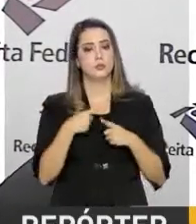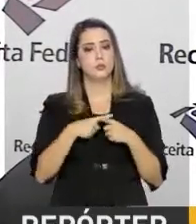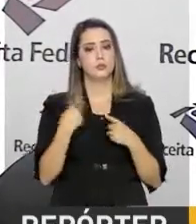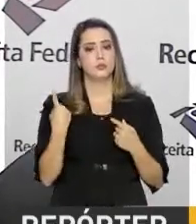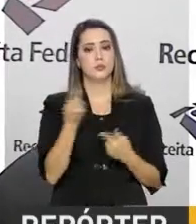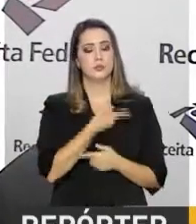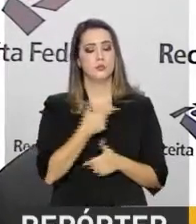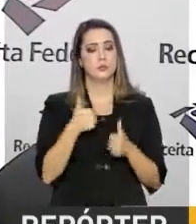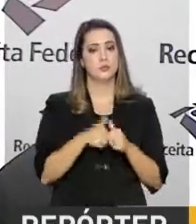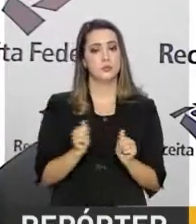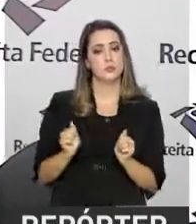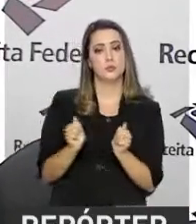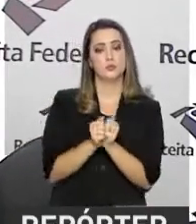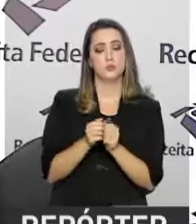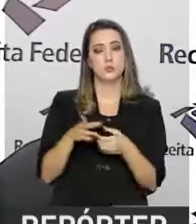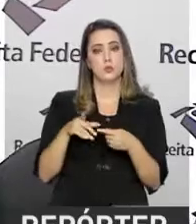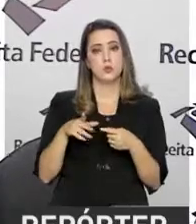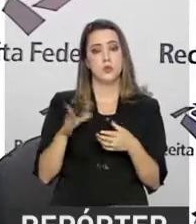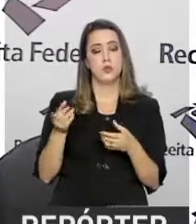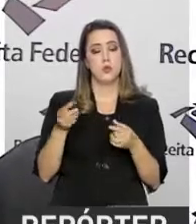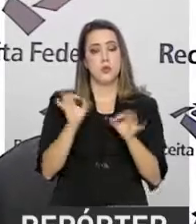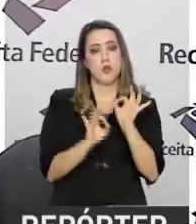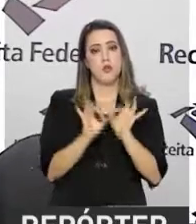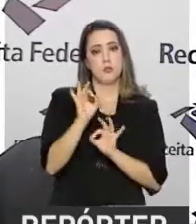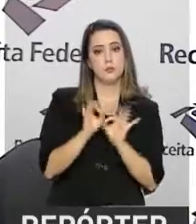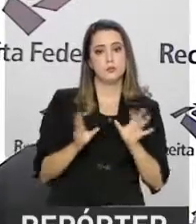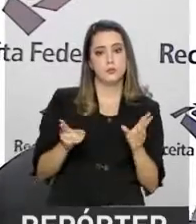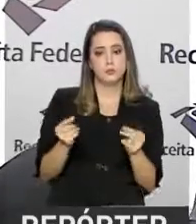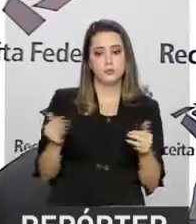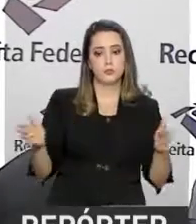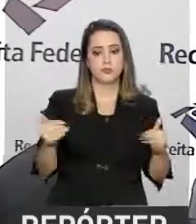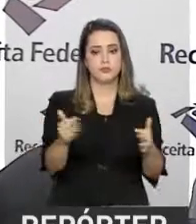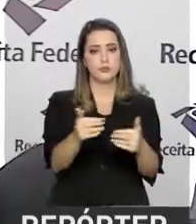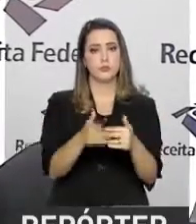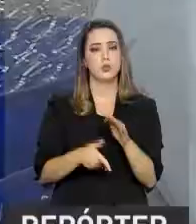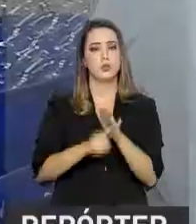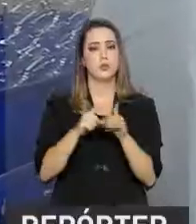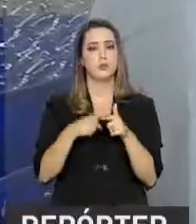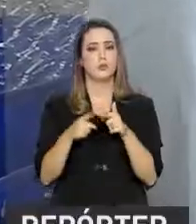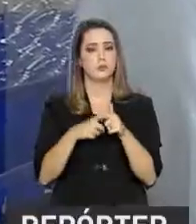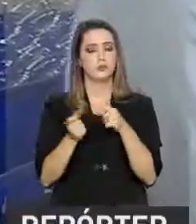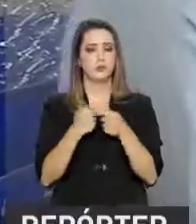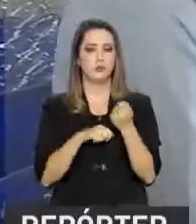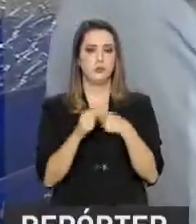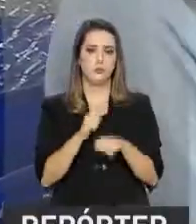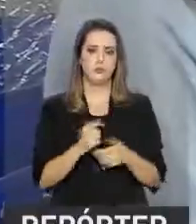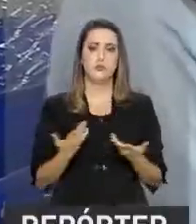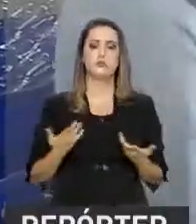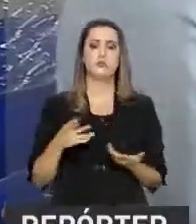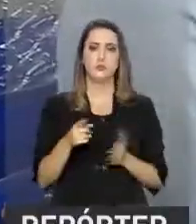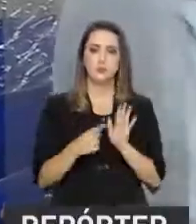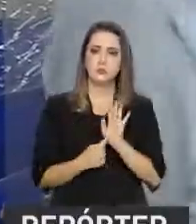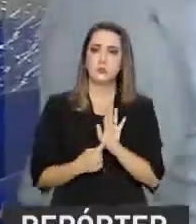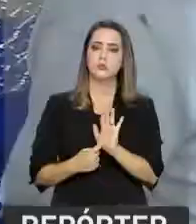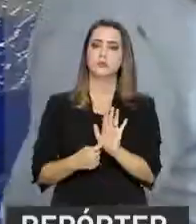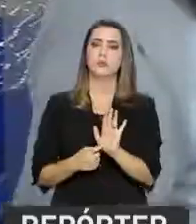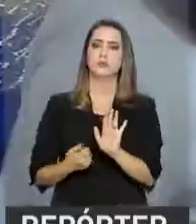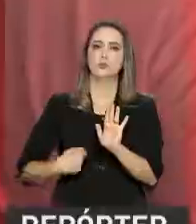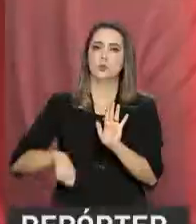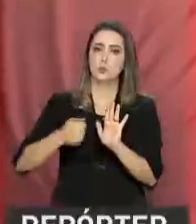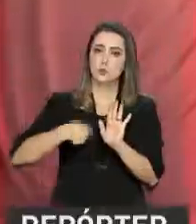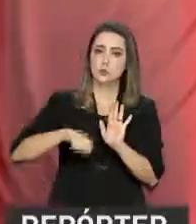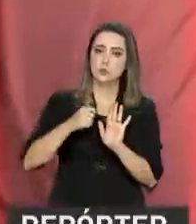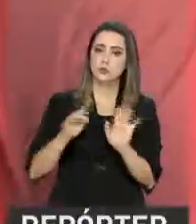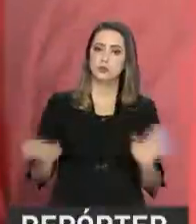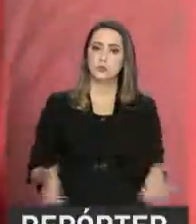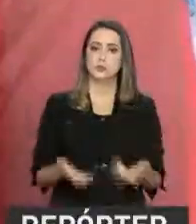porque nós estamos aí restabelecendo o patamar de arrecadação que tínhamos antes do período recessivo. Indicadores econômicos como produção industrial,